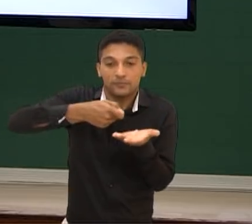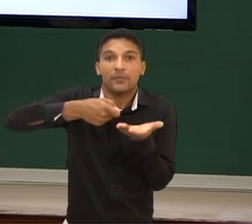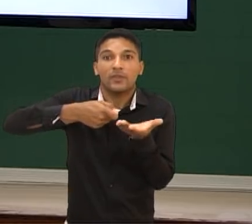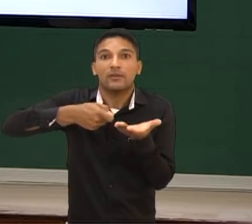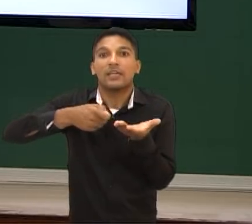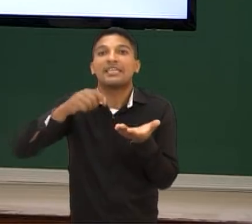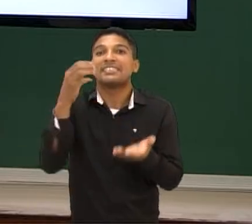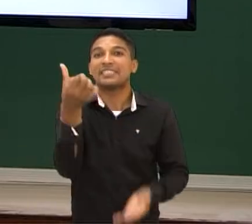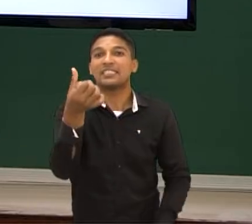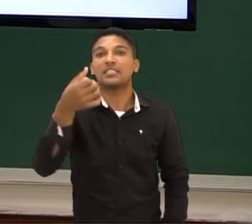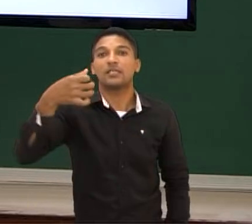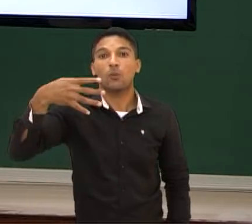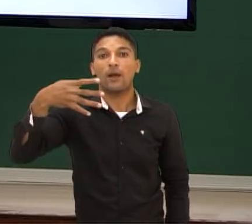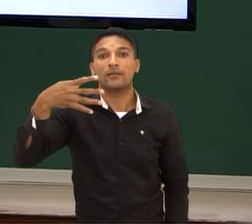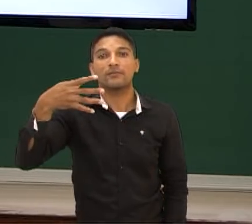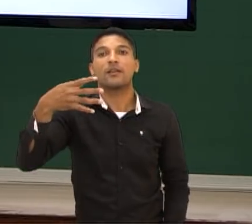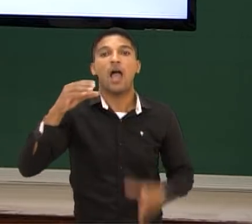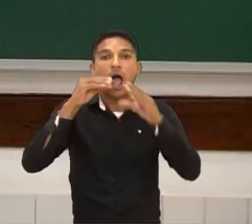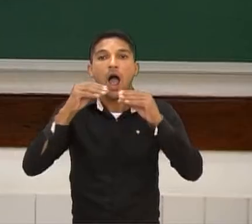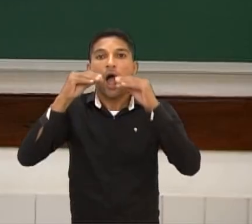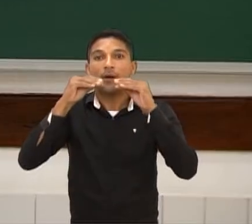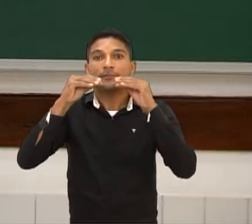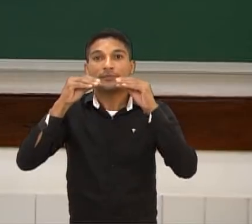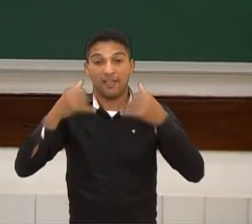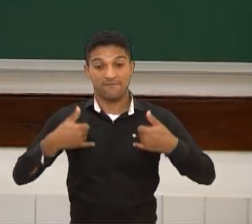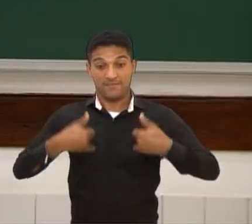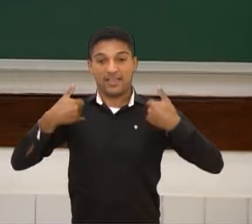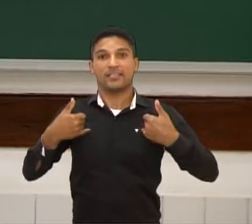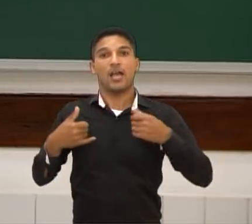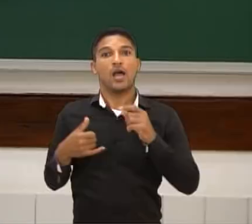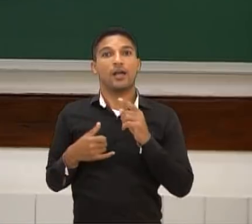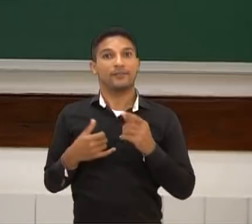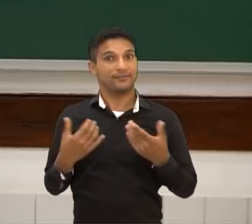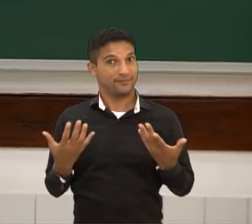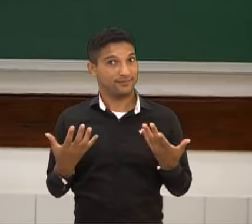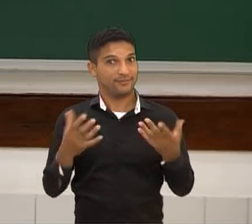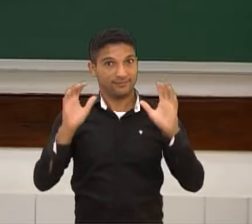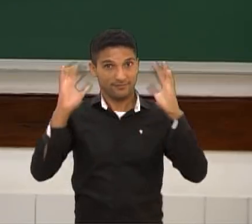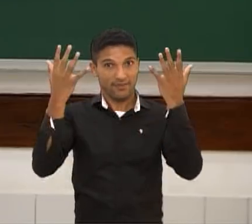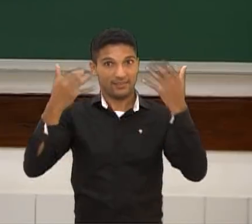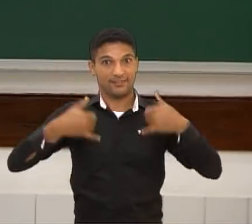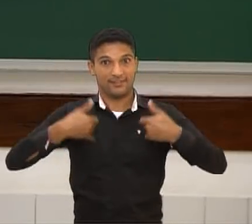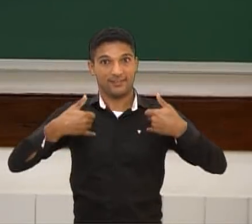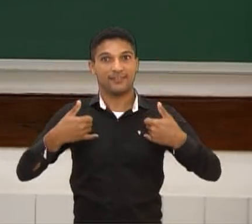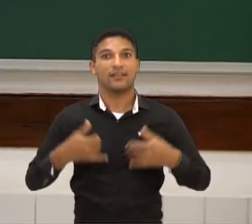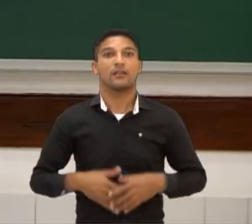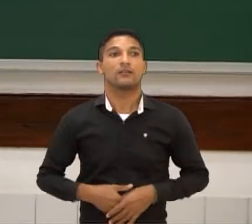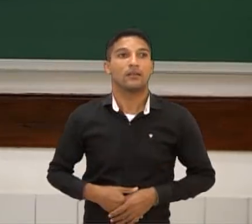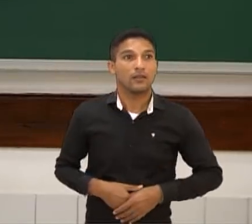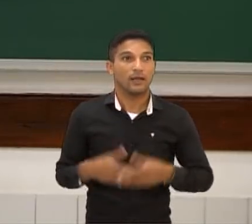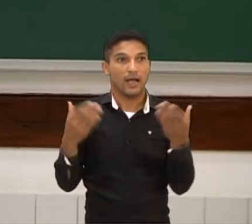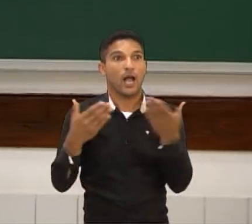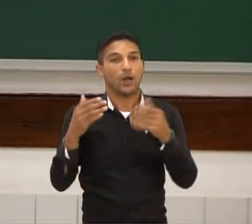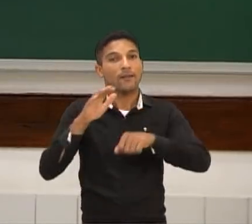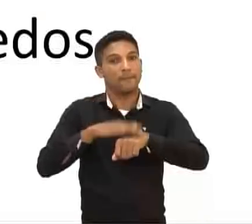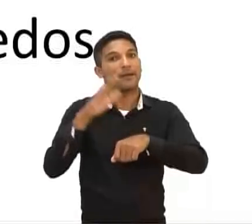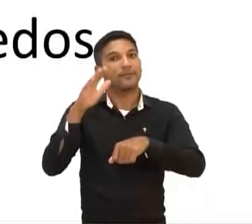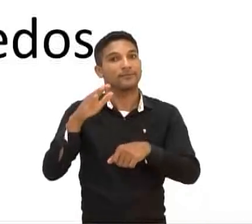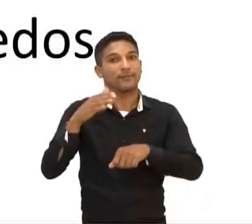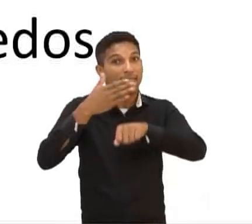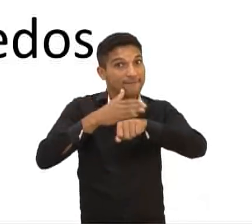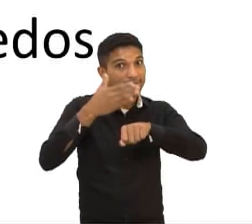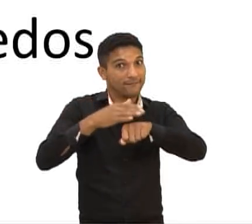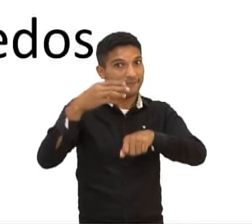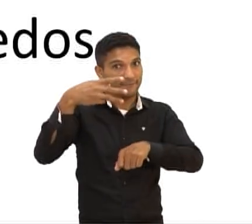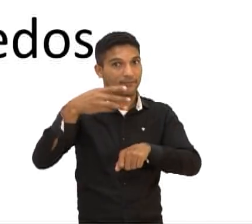ok? Agora vamos para o nosso próximo praticando. Mais um probleminha para vocês pensarem e estudarem, ok? Então, aqui diz